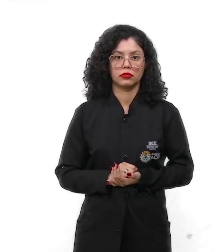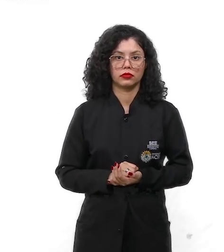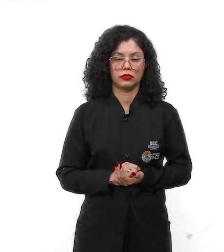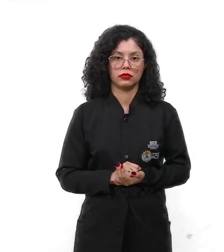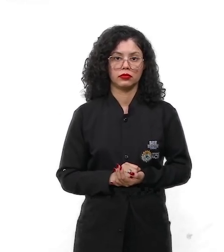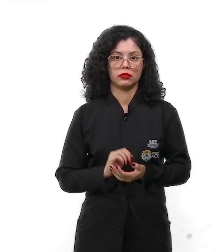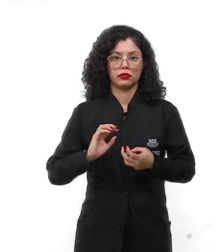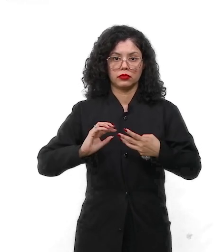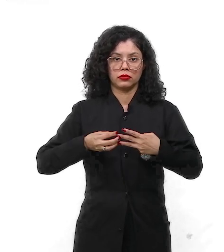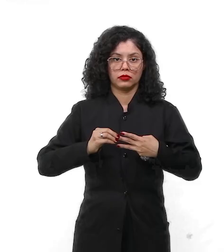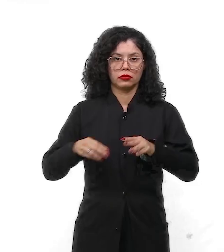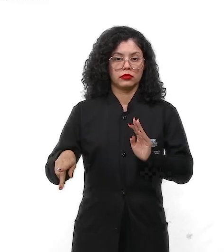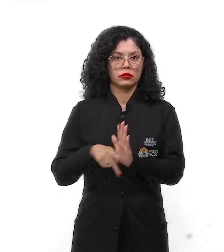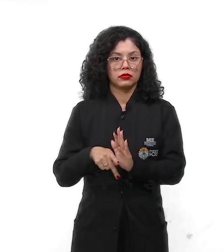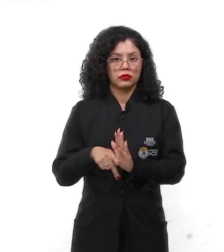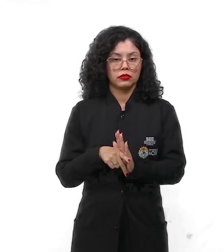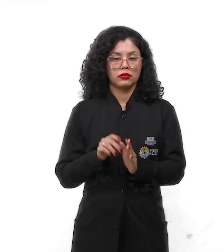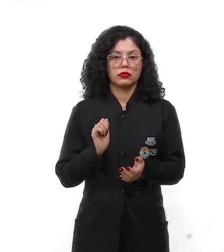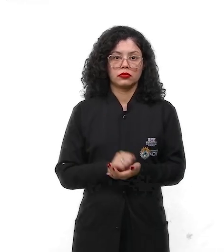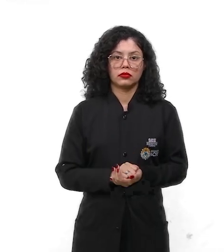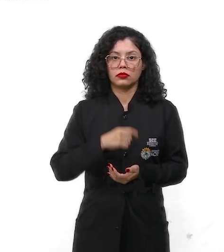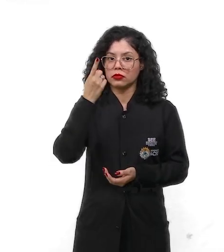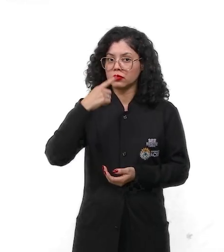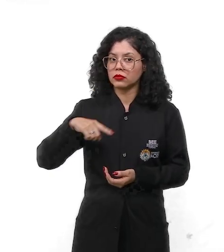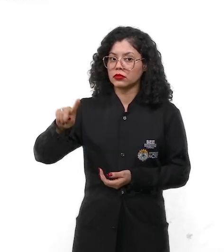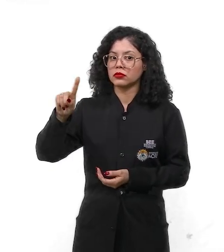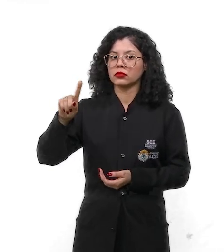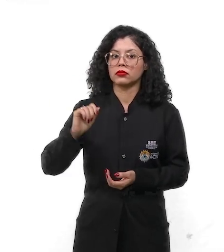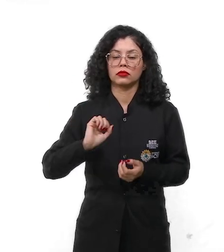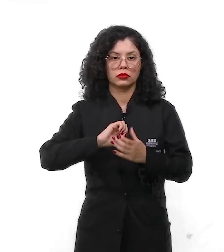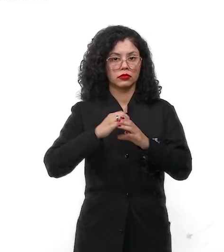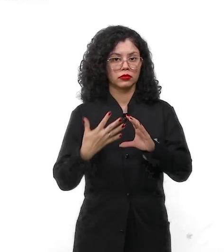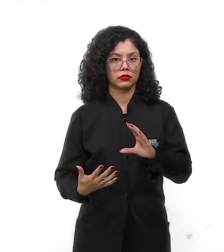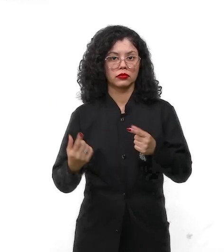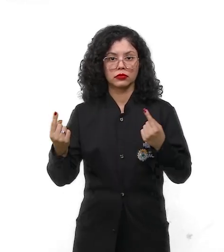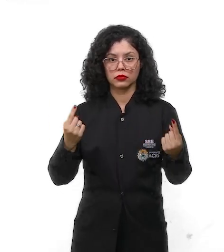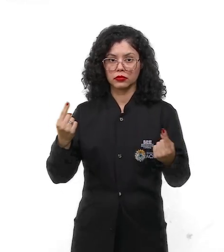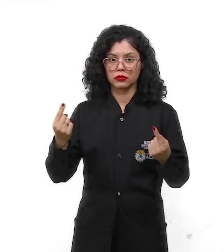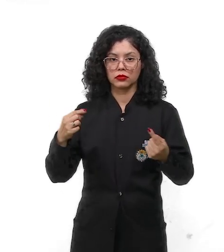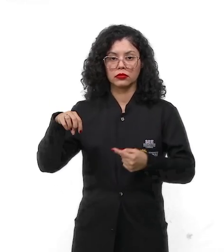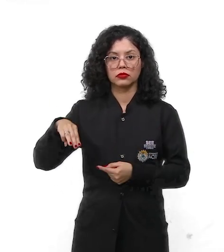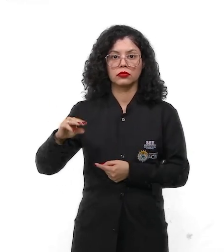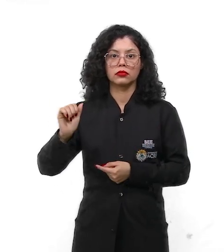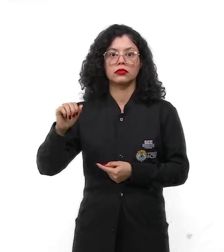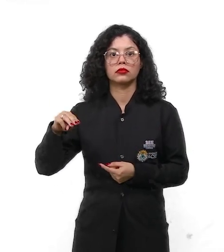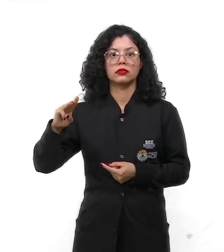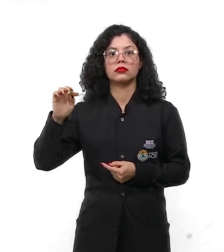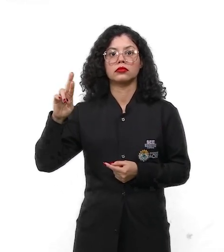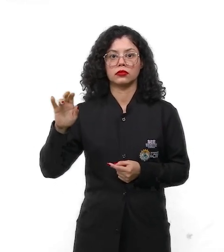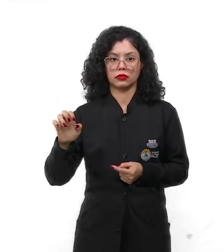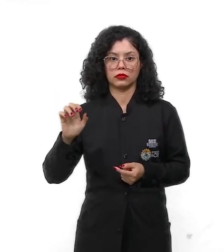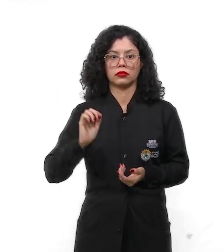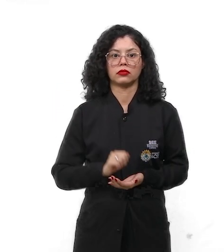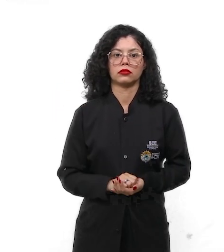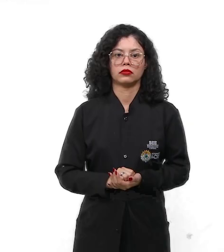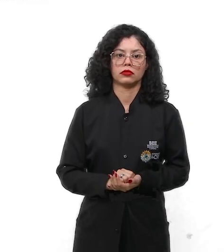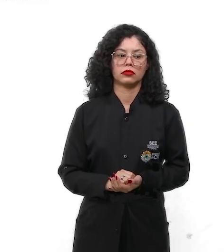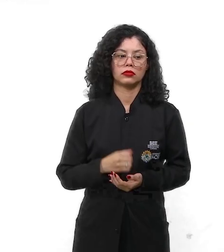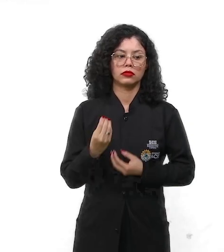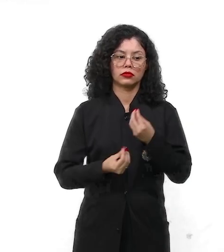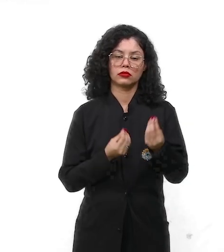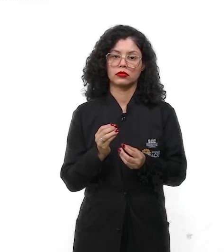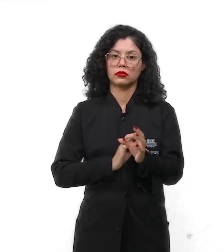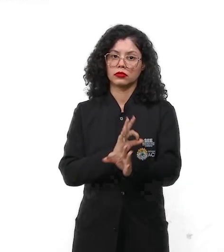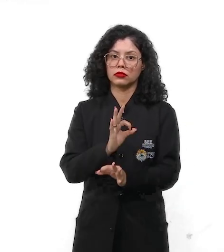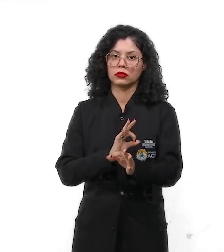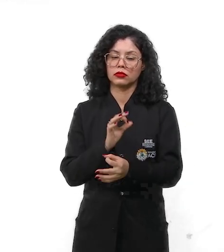numa célula sexual do elefante. Então, as características é do mamute. Então tá, o método citado é denominado